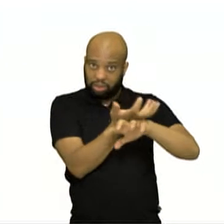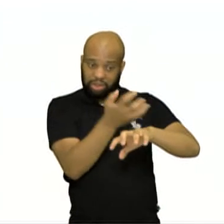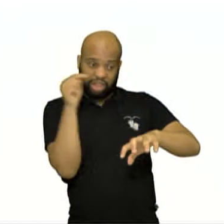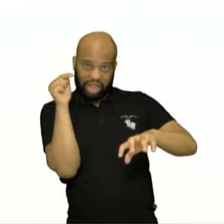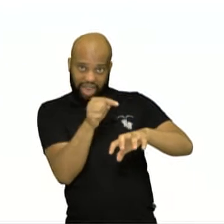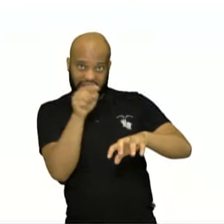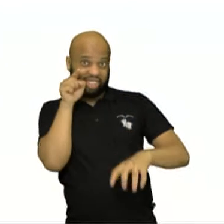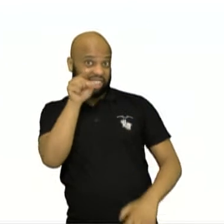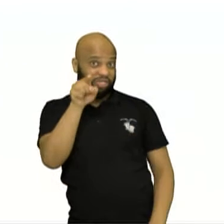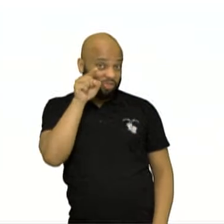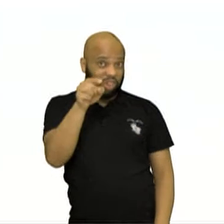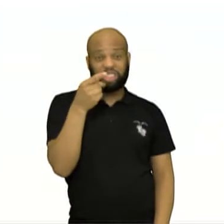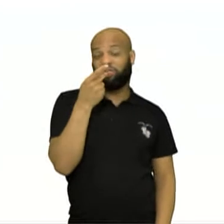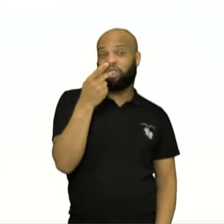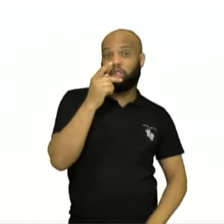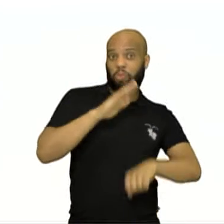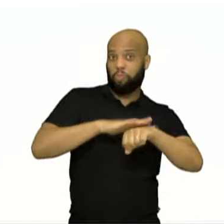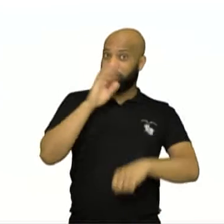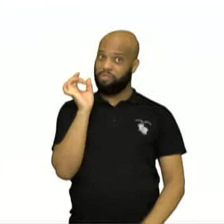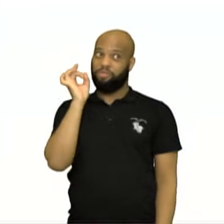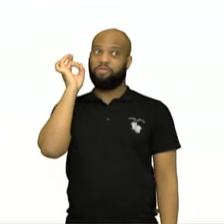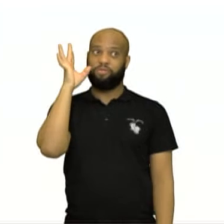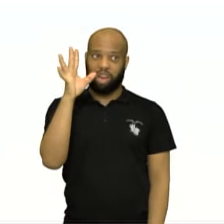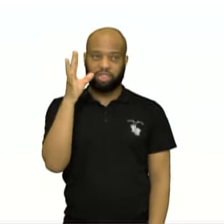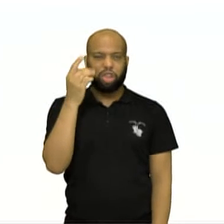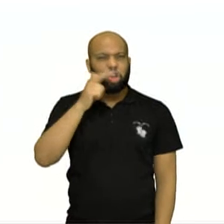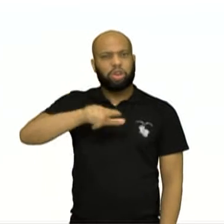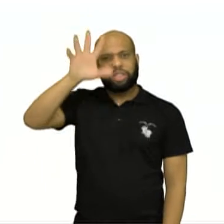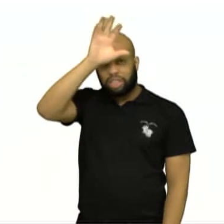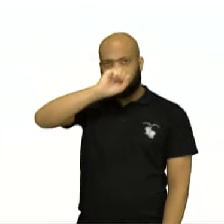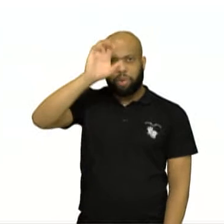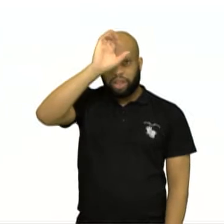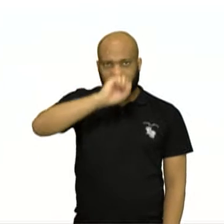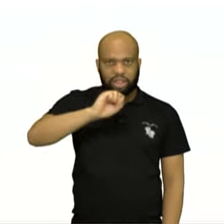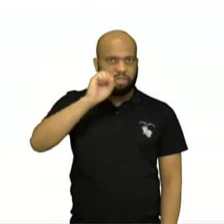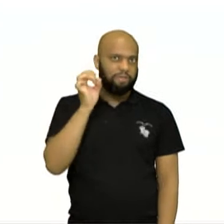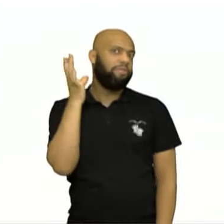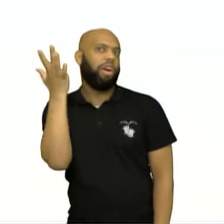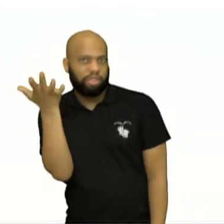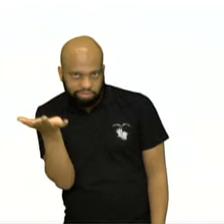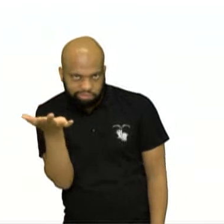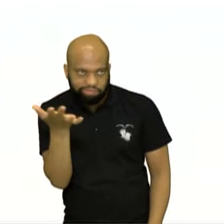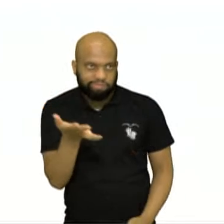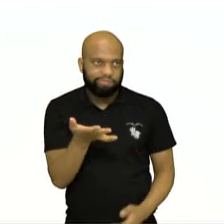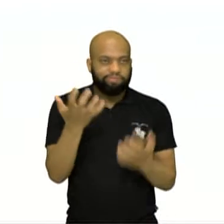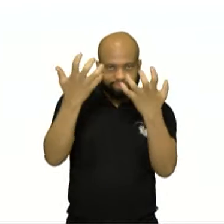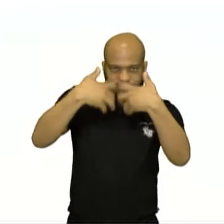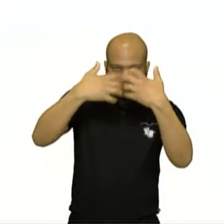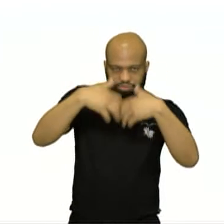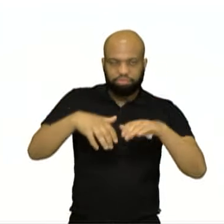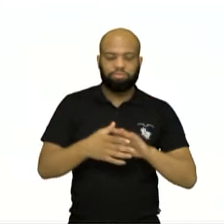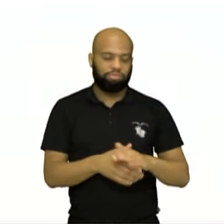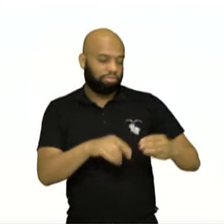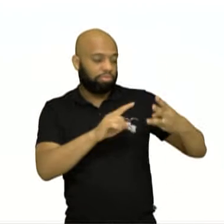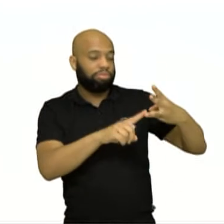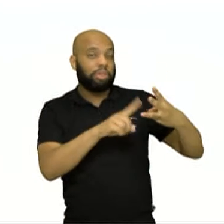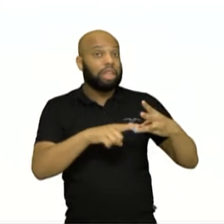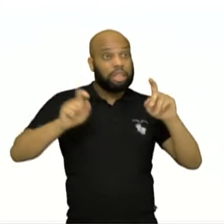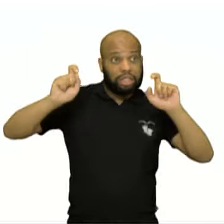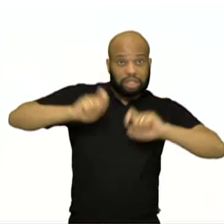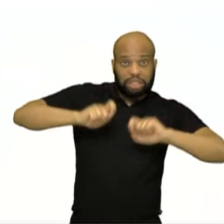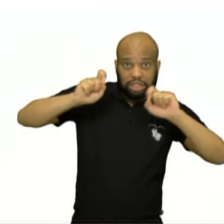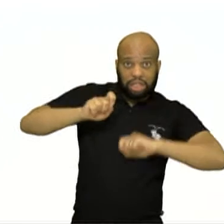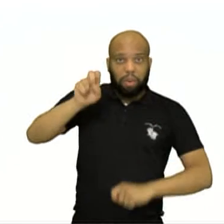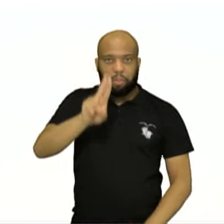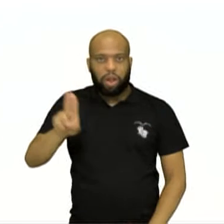disciplinas que você tem mais facilidade que a torna mais fácil de aprender? Reflita sobre isso. É possível